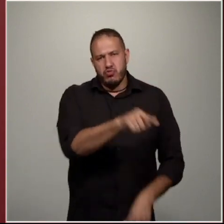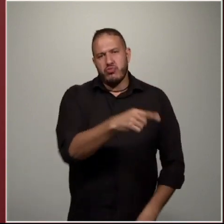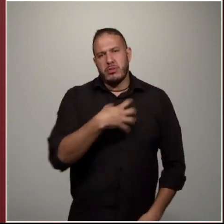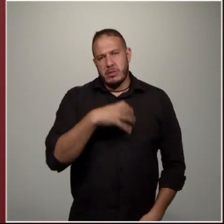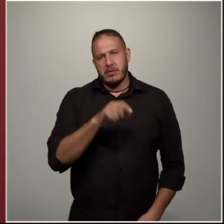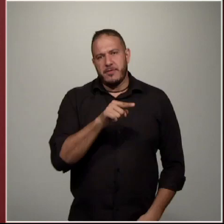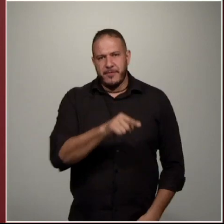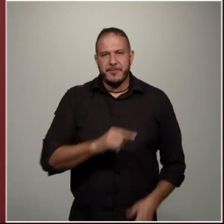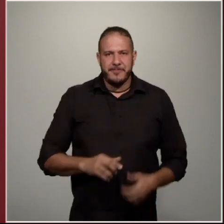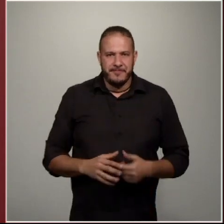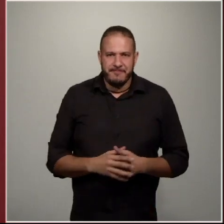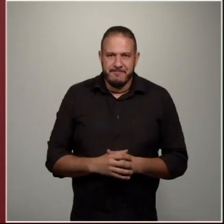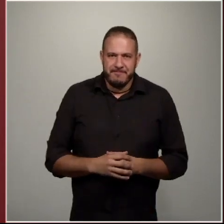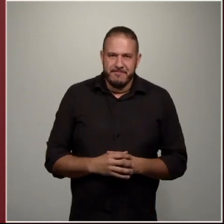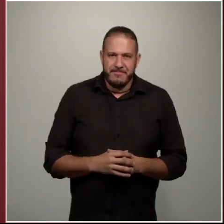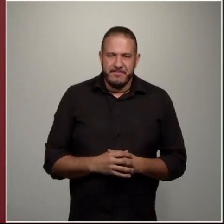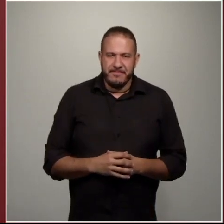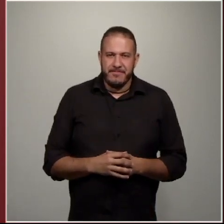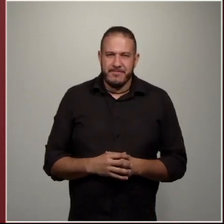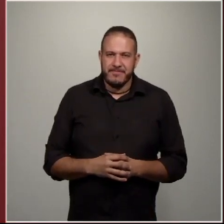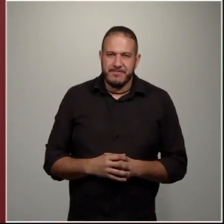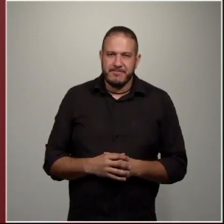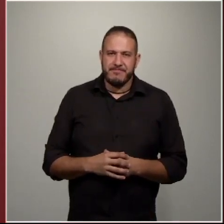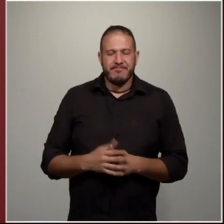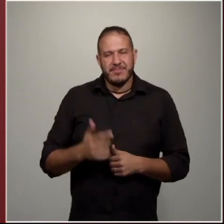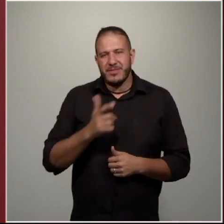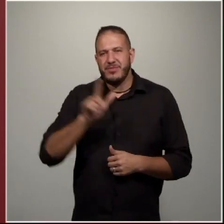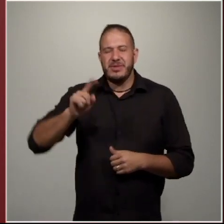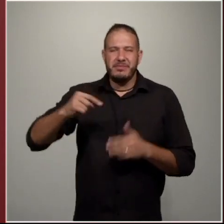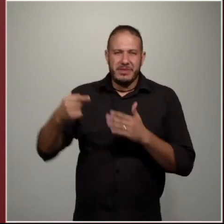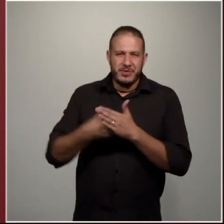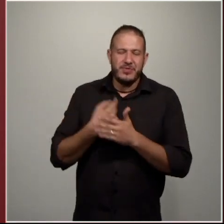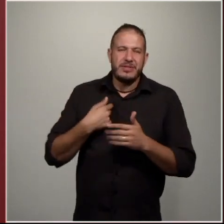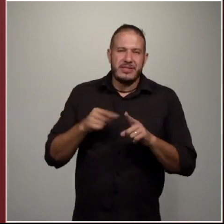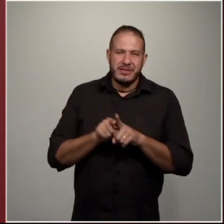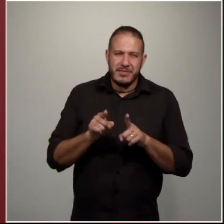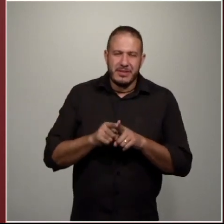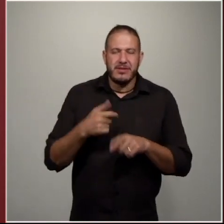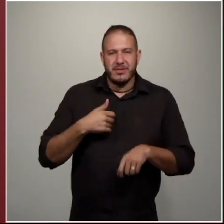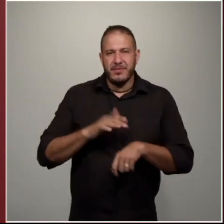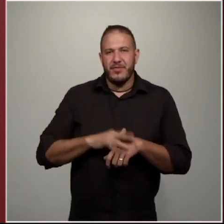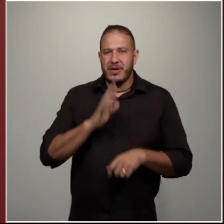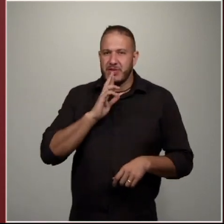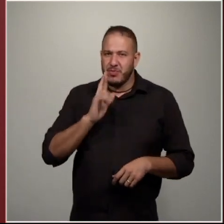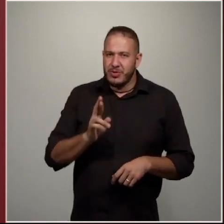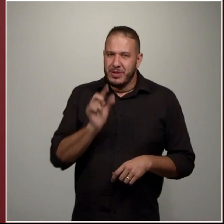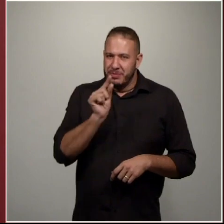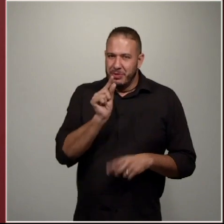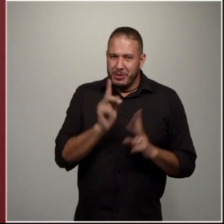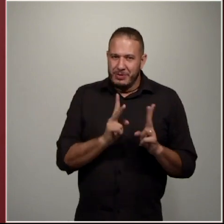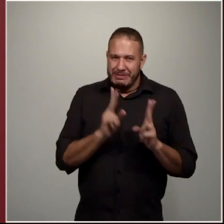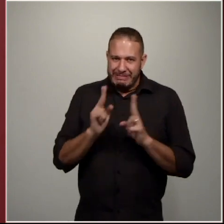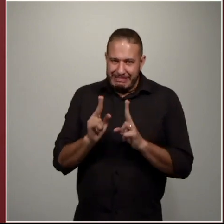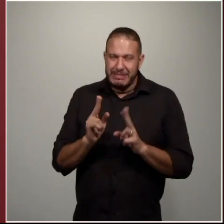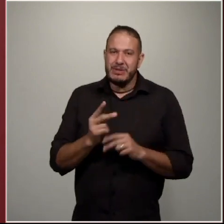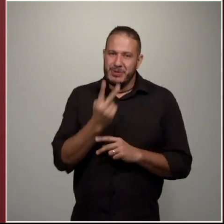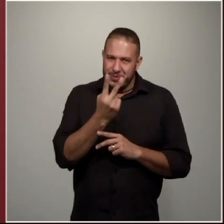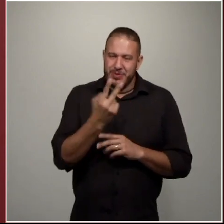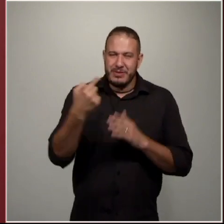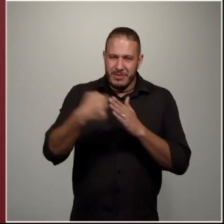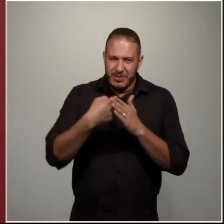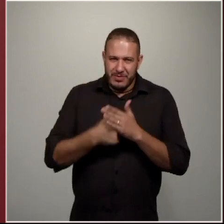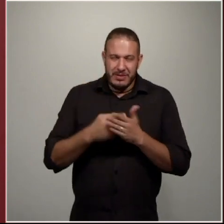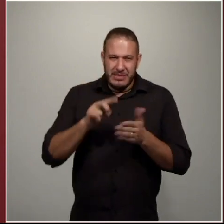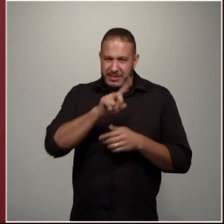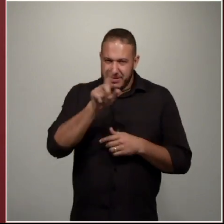sentido uma outra pergunta eu vou responder em partes mas são duas perguntas na verdade será que